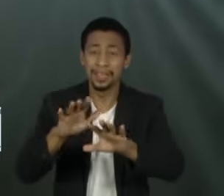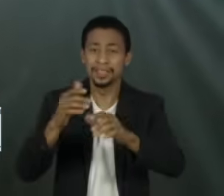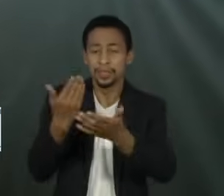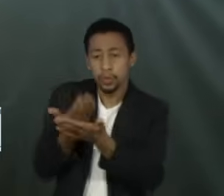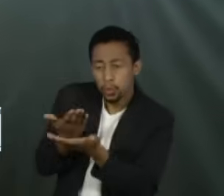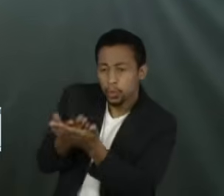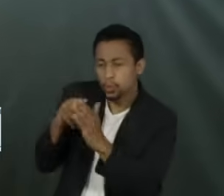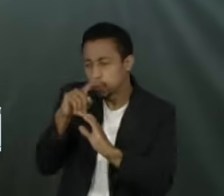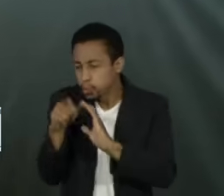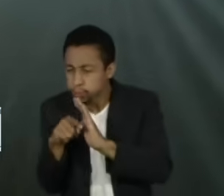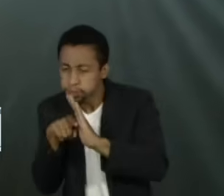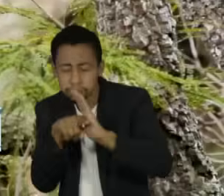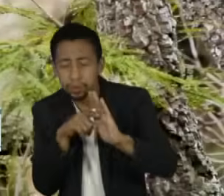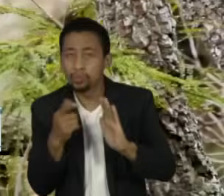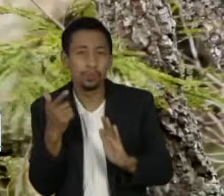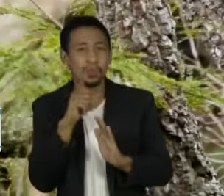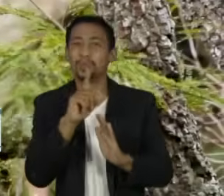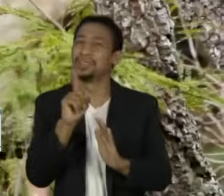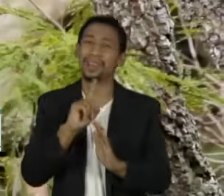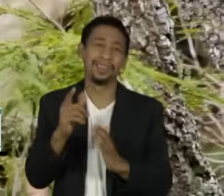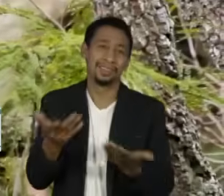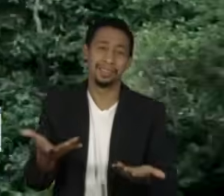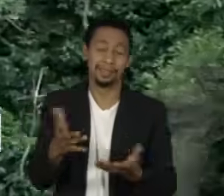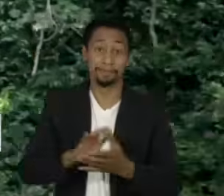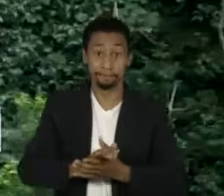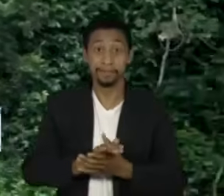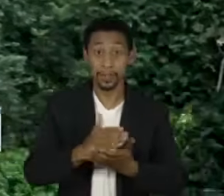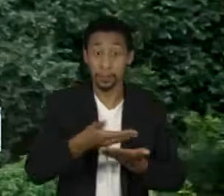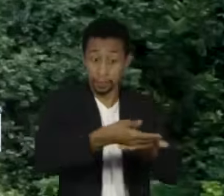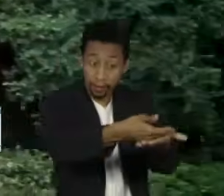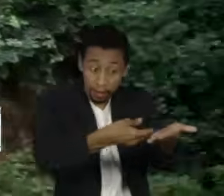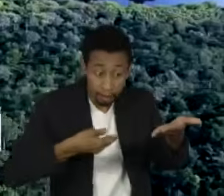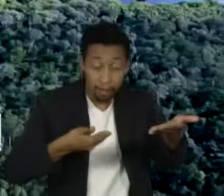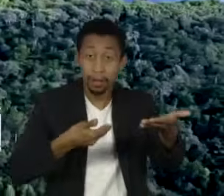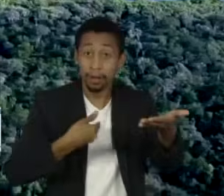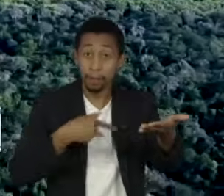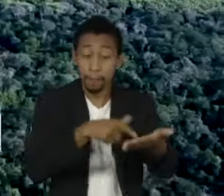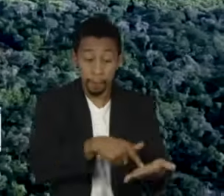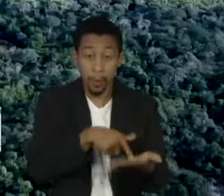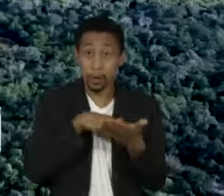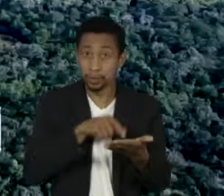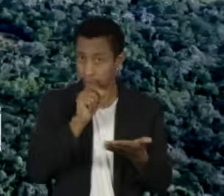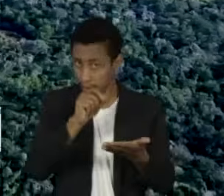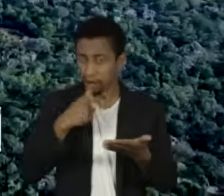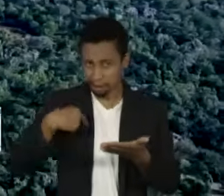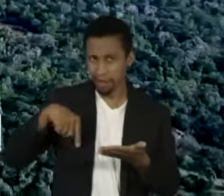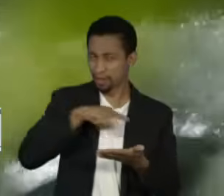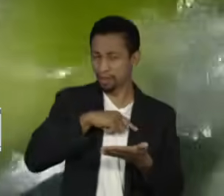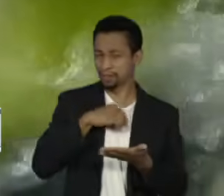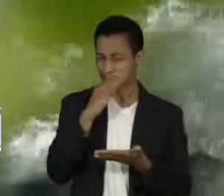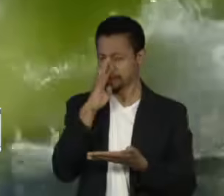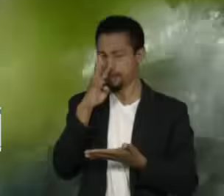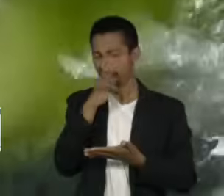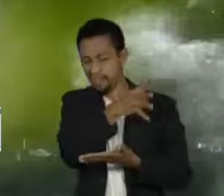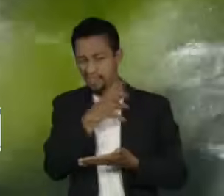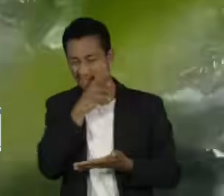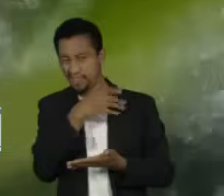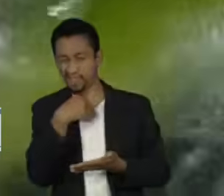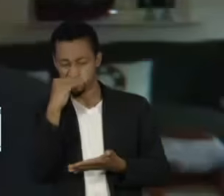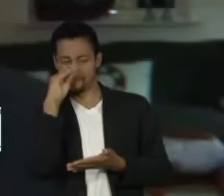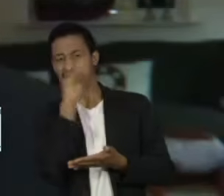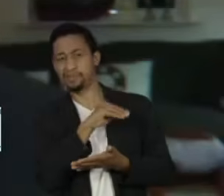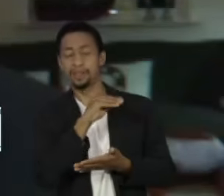não conseguem acompanhar essa perda, né? O relatório mostra ainda que subestimamos o potencial de uso da